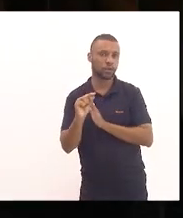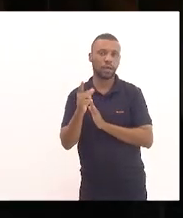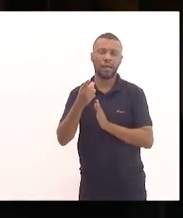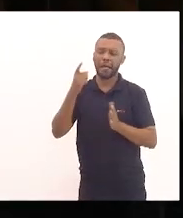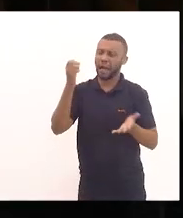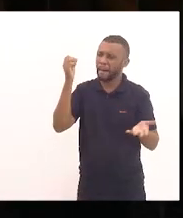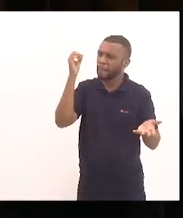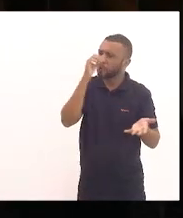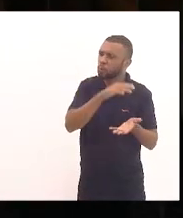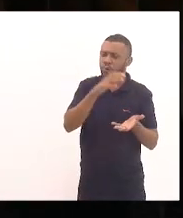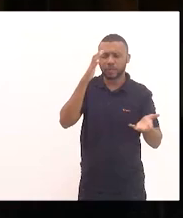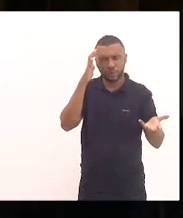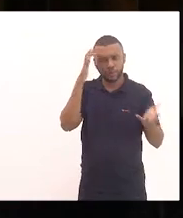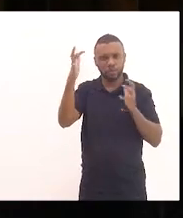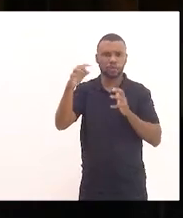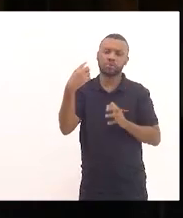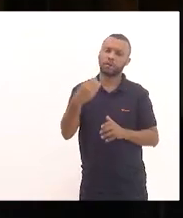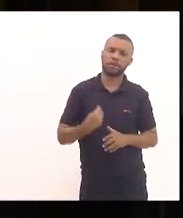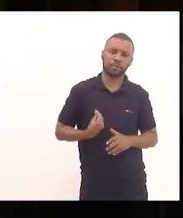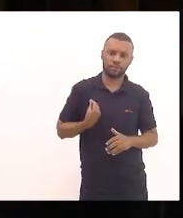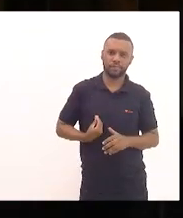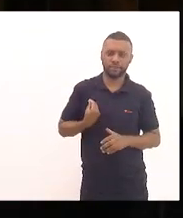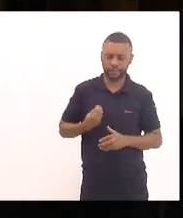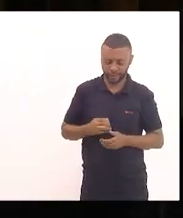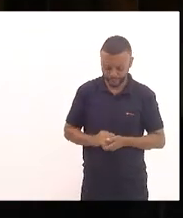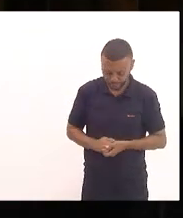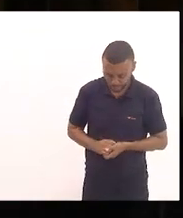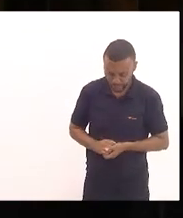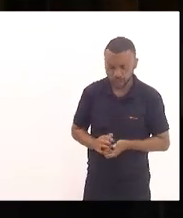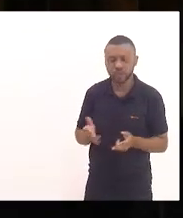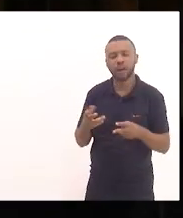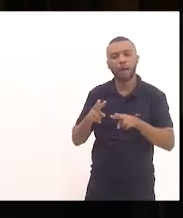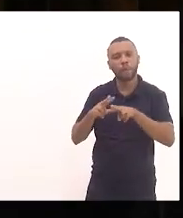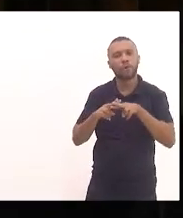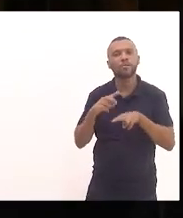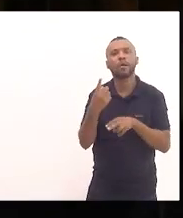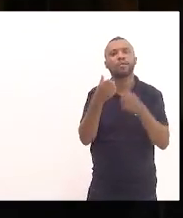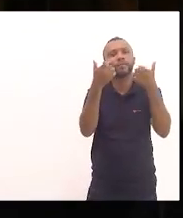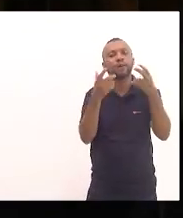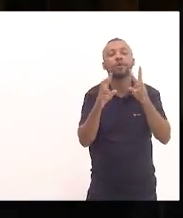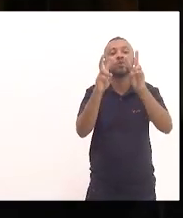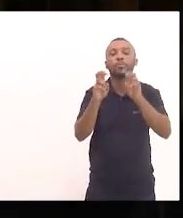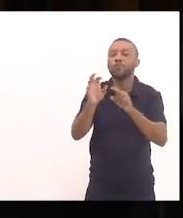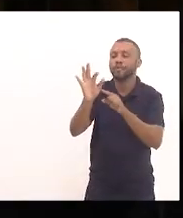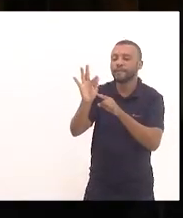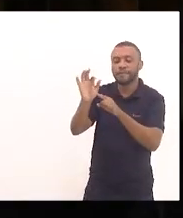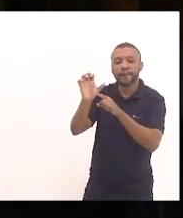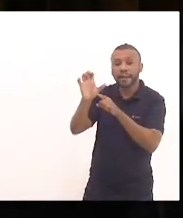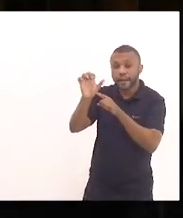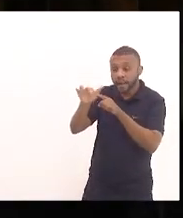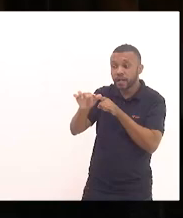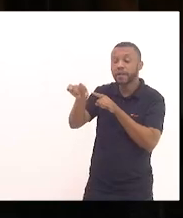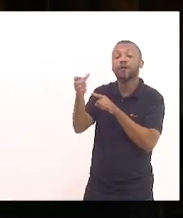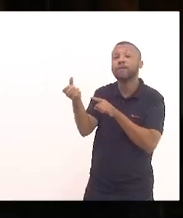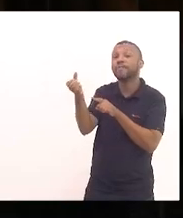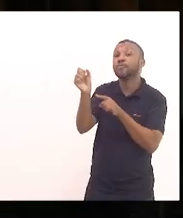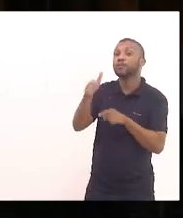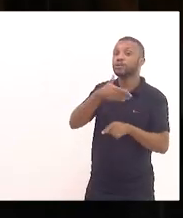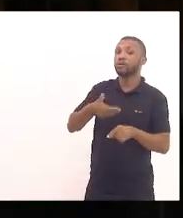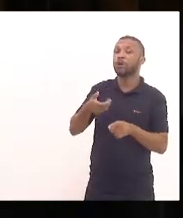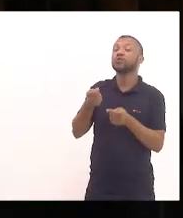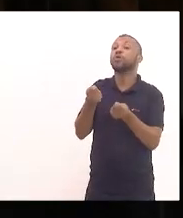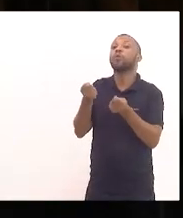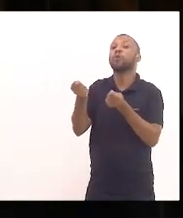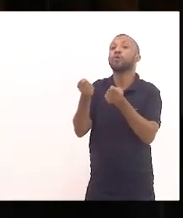absurda que estamos vivendo. E aí, é fundamental falar do FECAM. né, esse Fundo Estadual de Controle